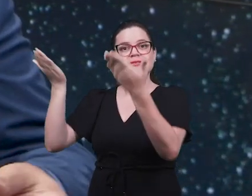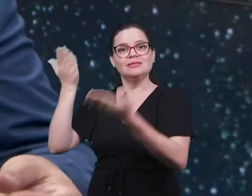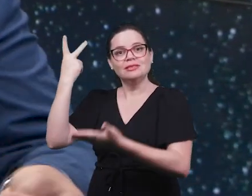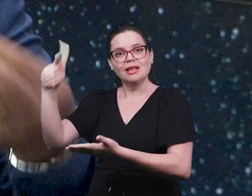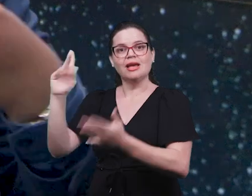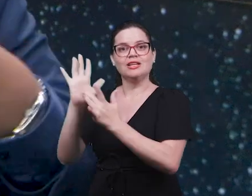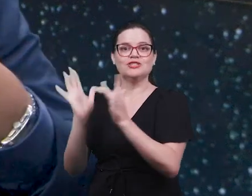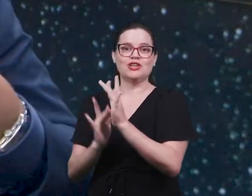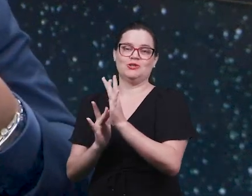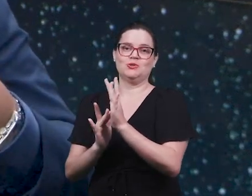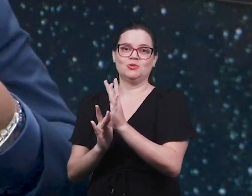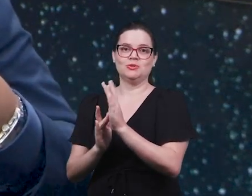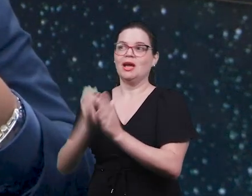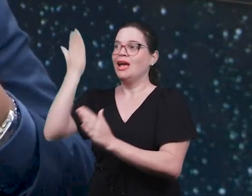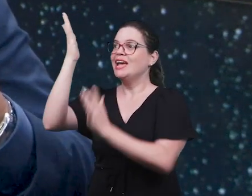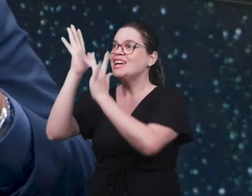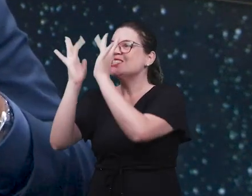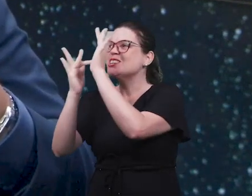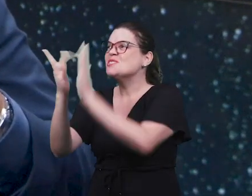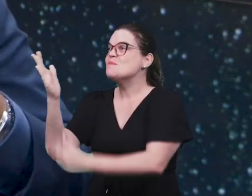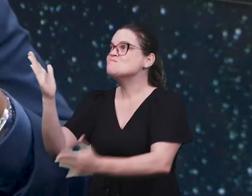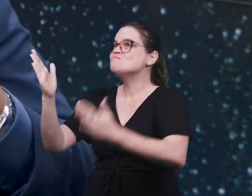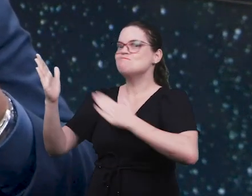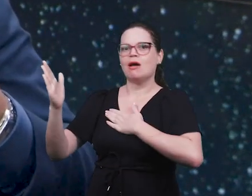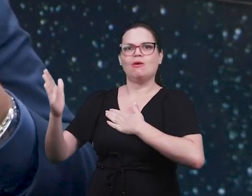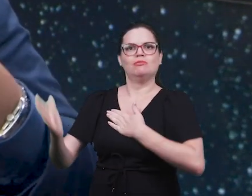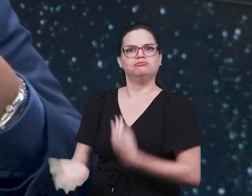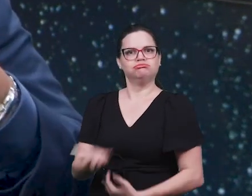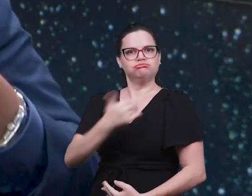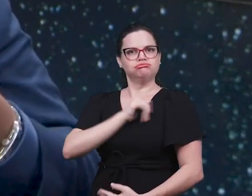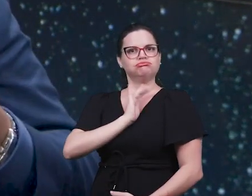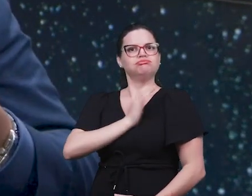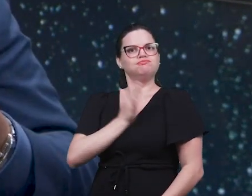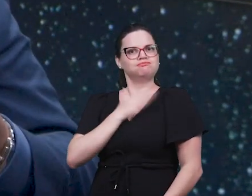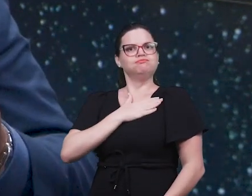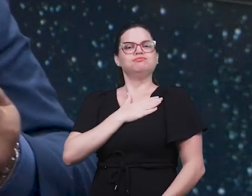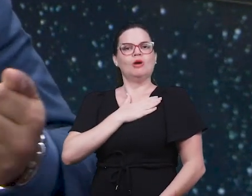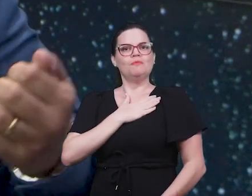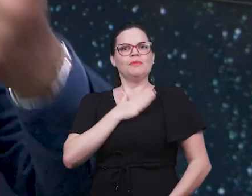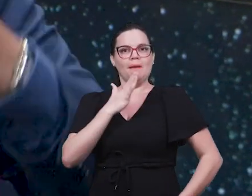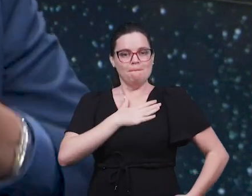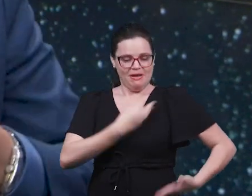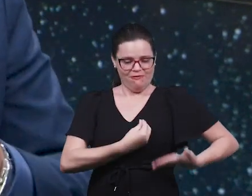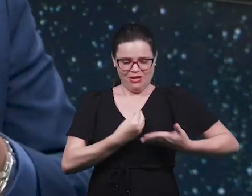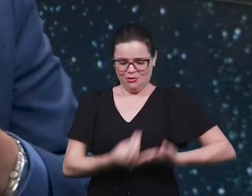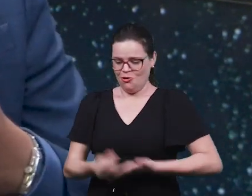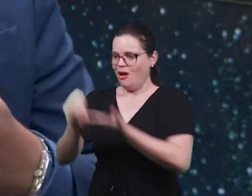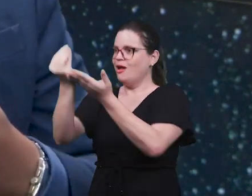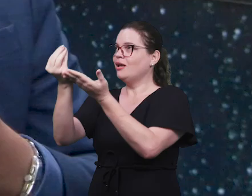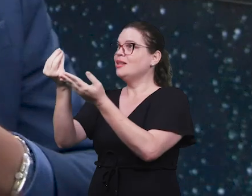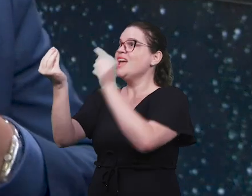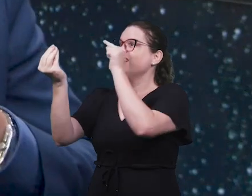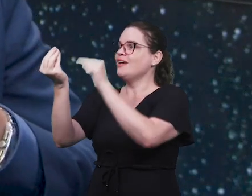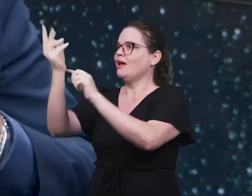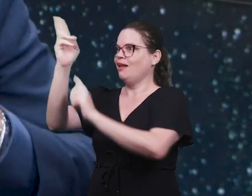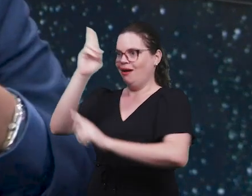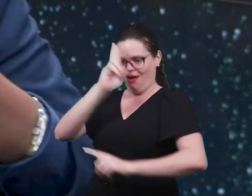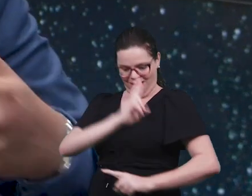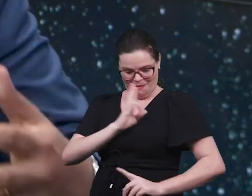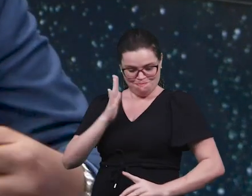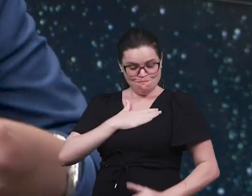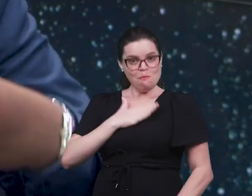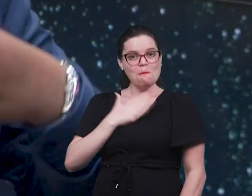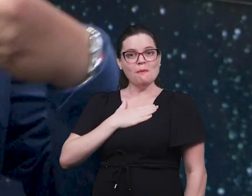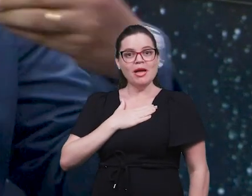amado e Ele é nosso. Isso Glória é a Deus. maravilhoso, Aleluia. porque nós pertencemos a Ele e Ele é nosso. Quando